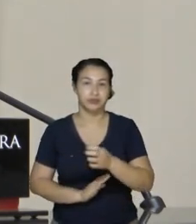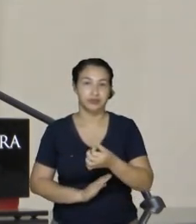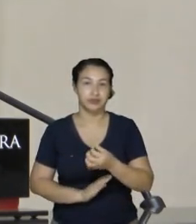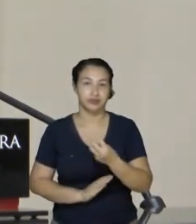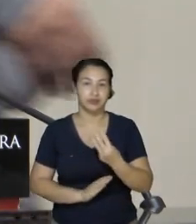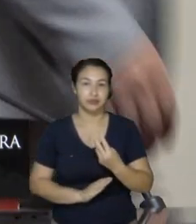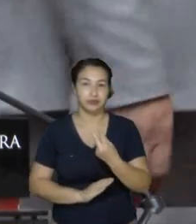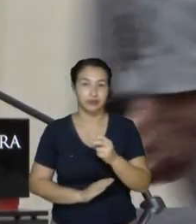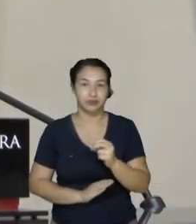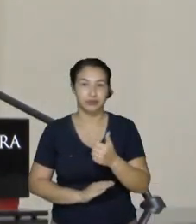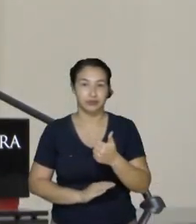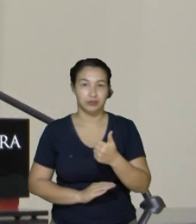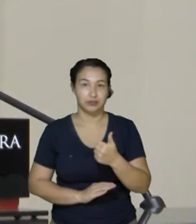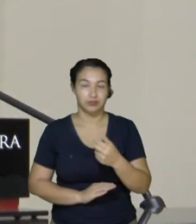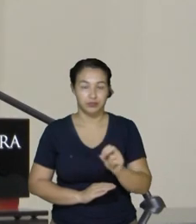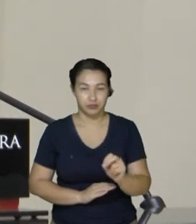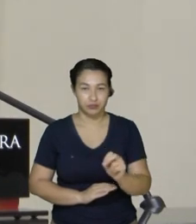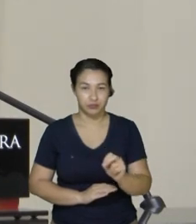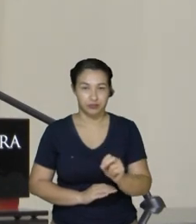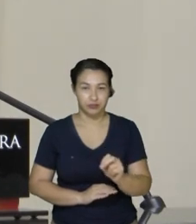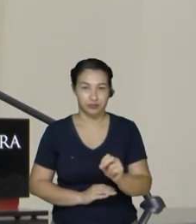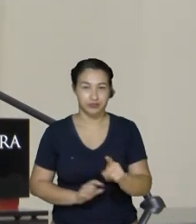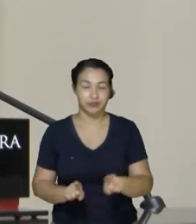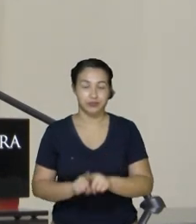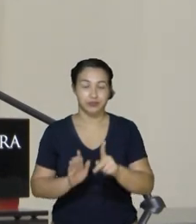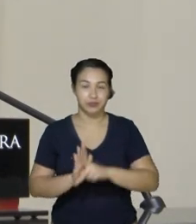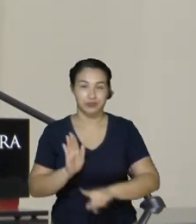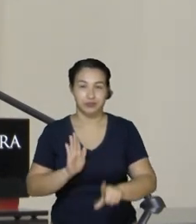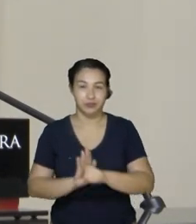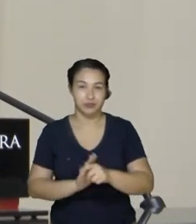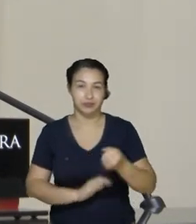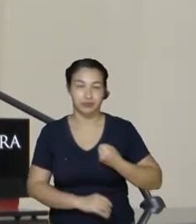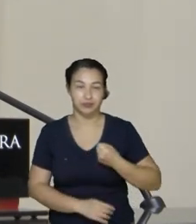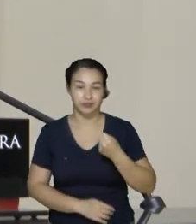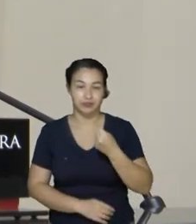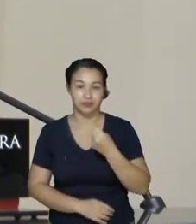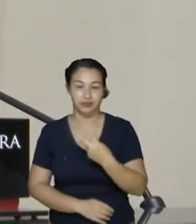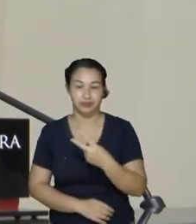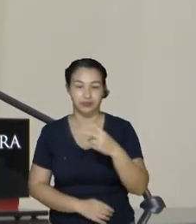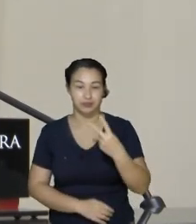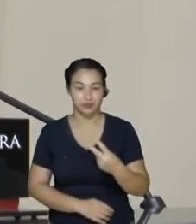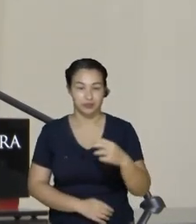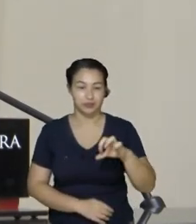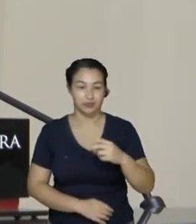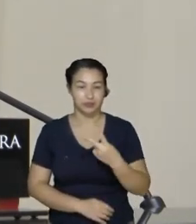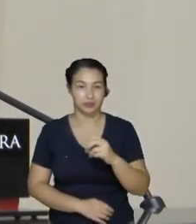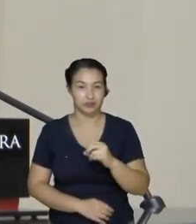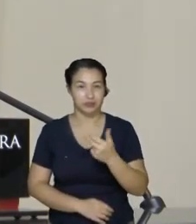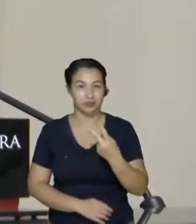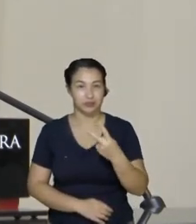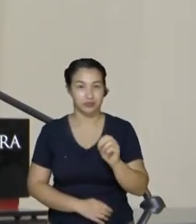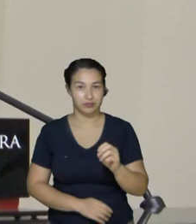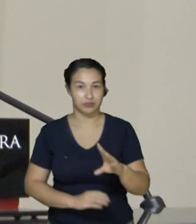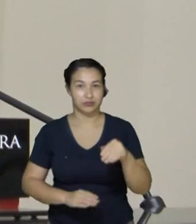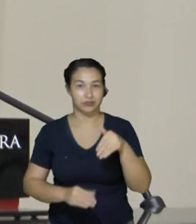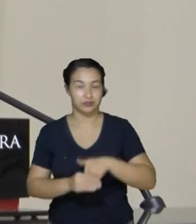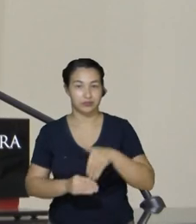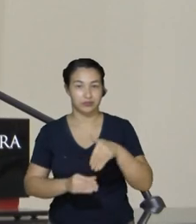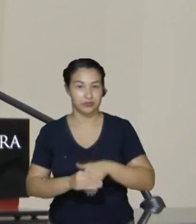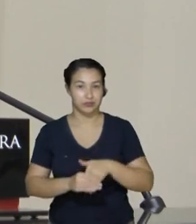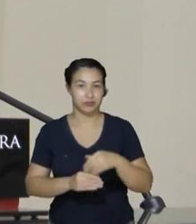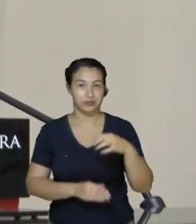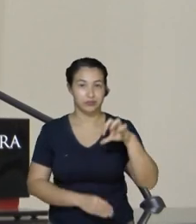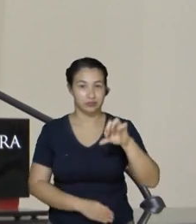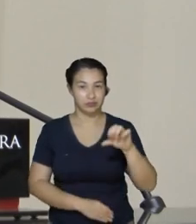553/2020, aposto ao projeto de lei número 229/2020, com a seguinte votação: